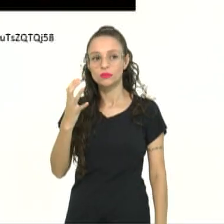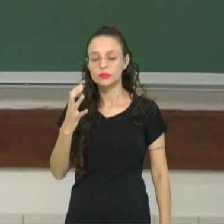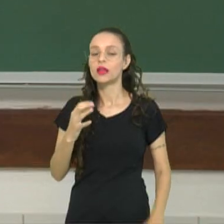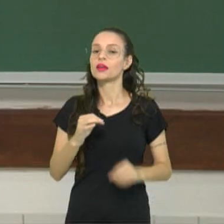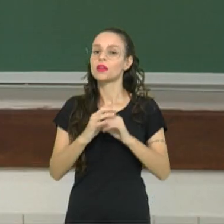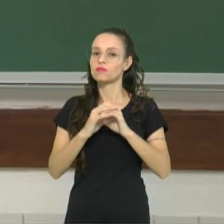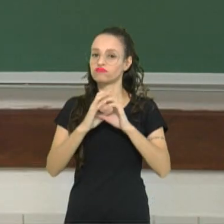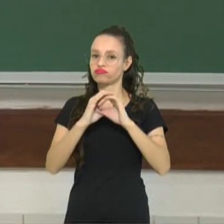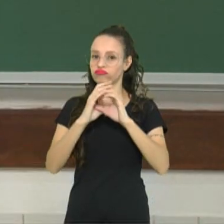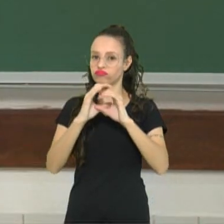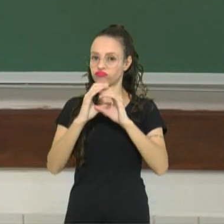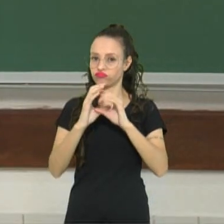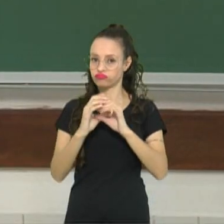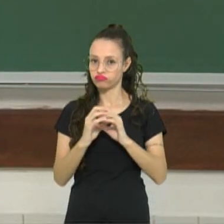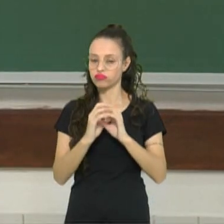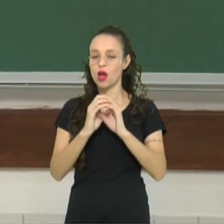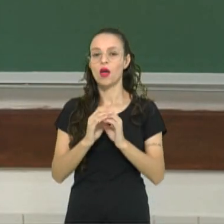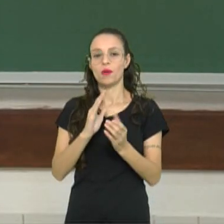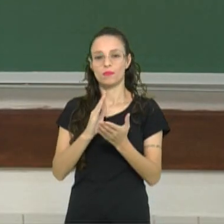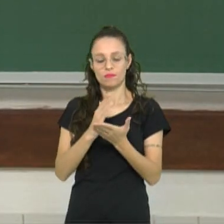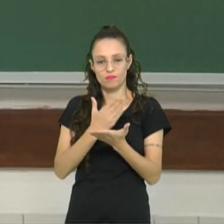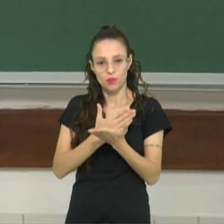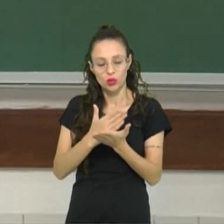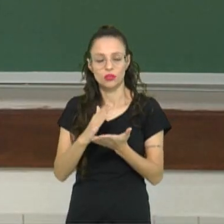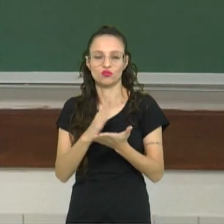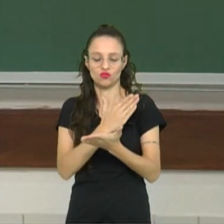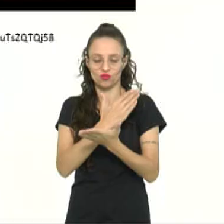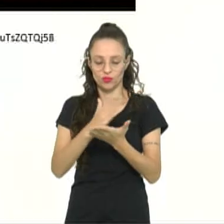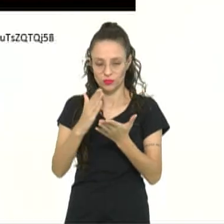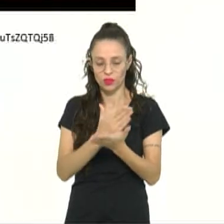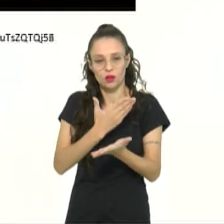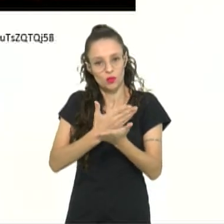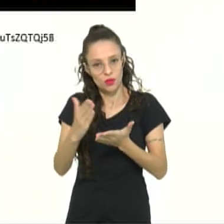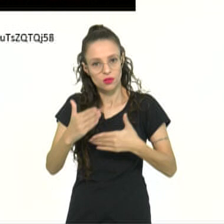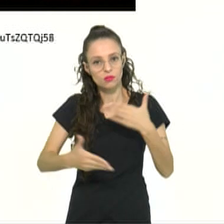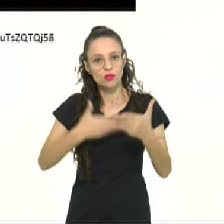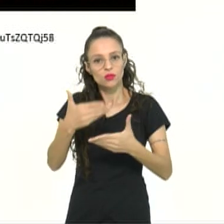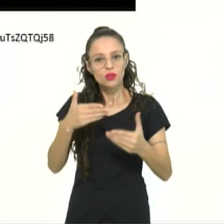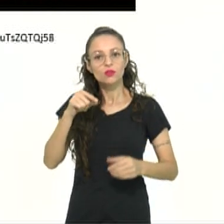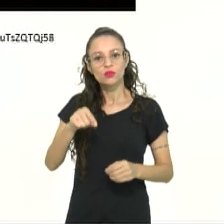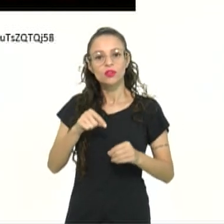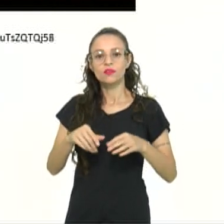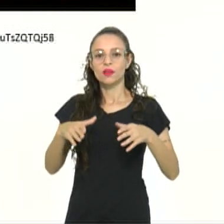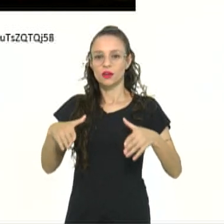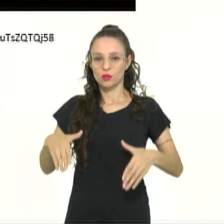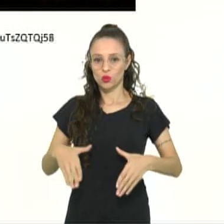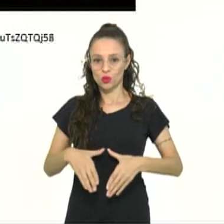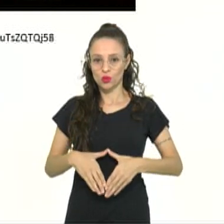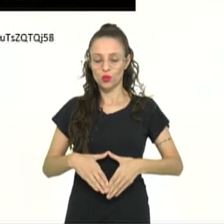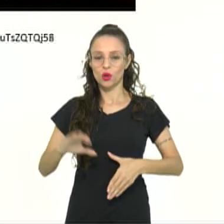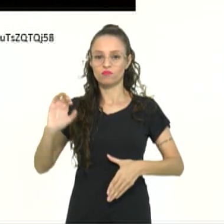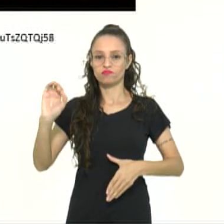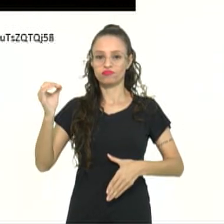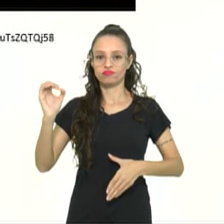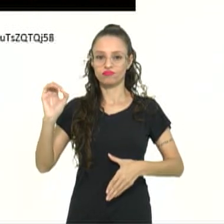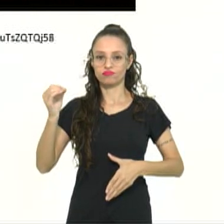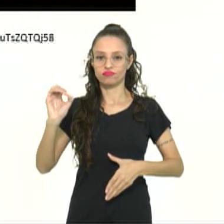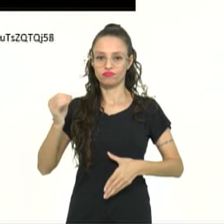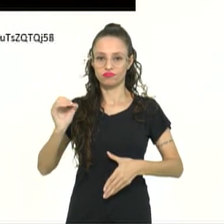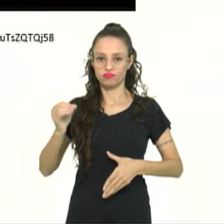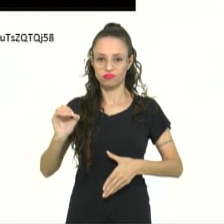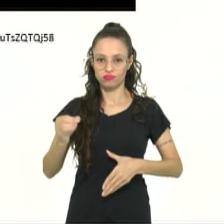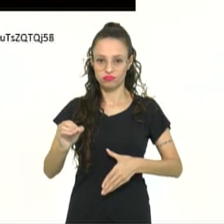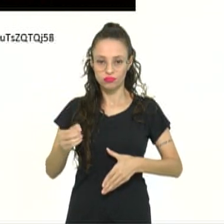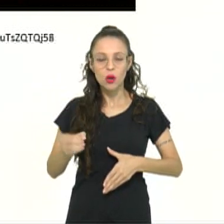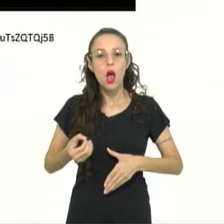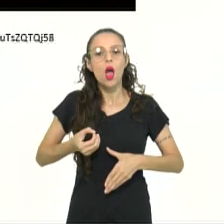da fusão já começam os processos de divisão, de segmentação, e o ovócito ele vai migrando, ele vai começar todo o processinho até fazer toda